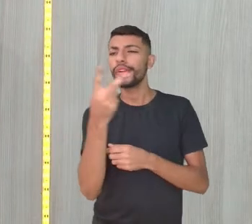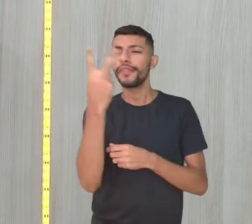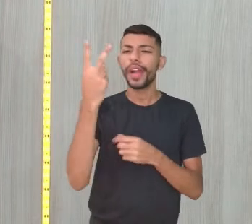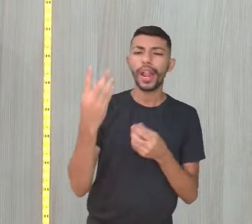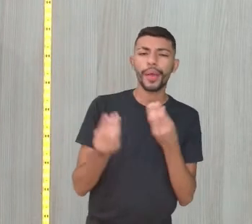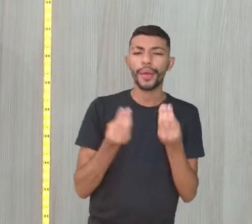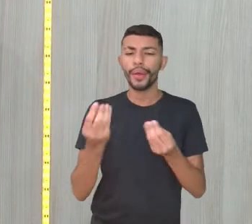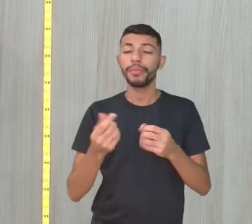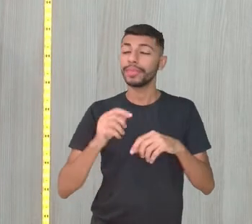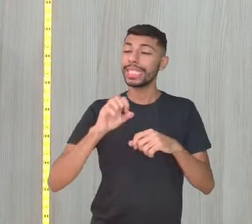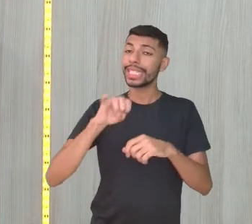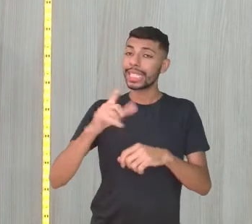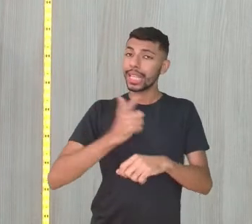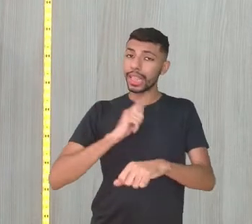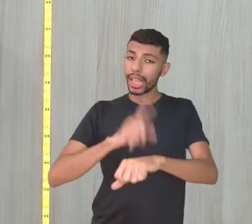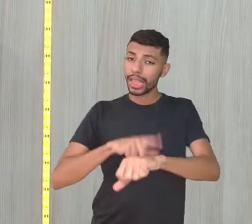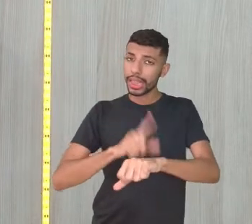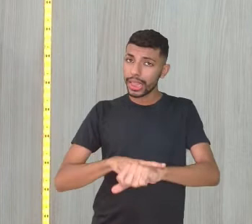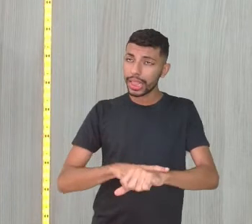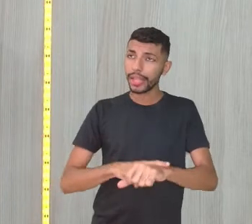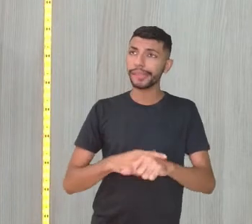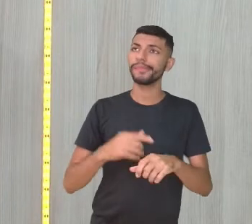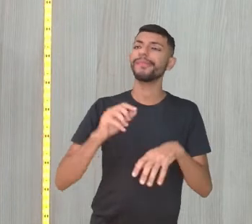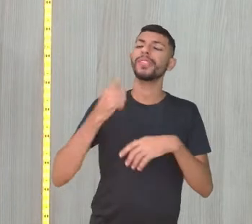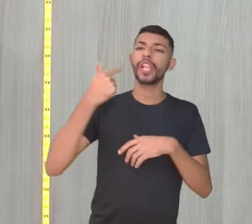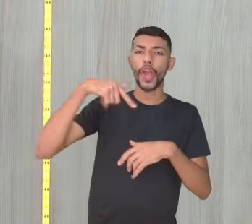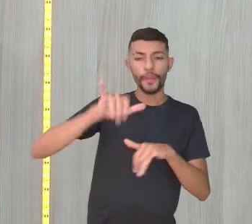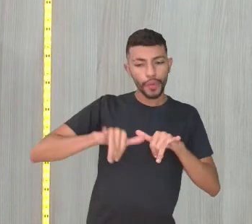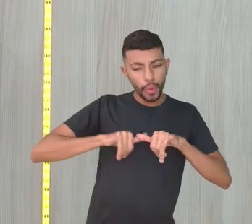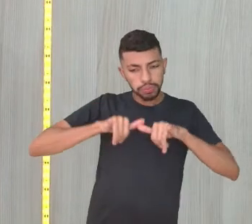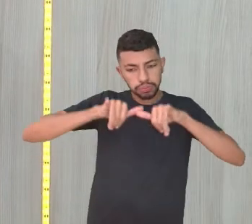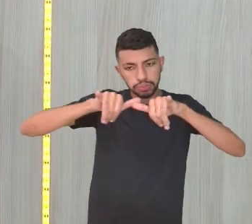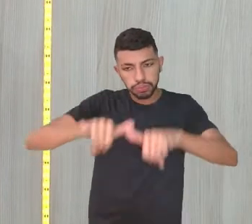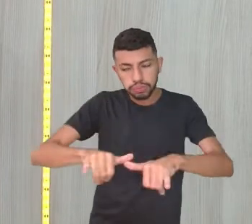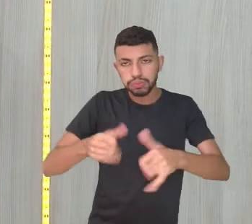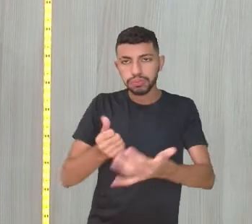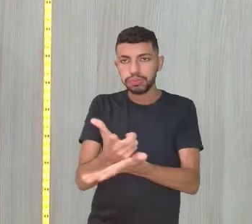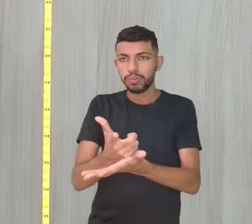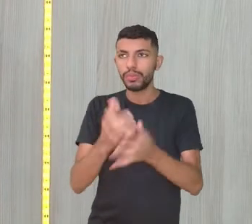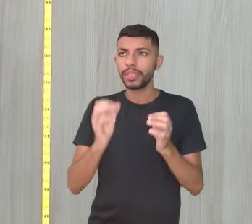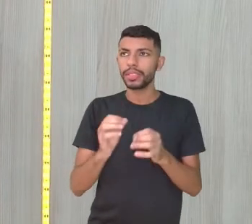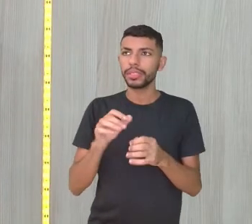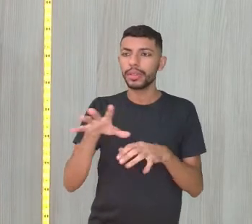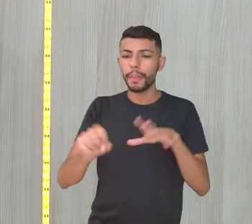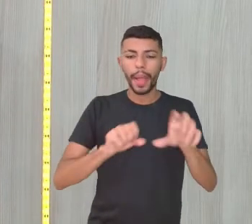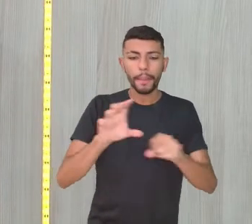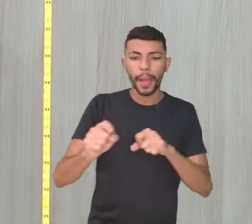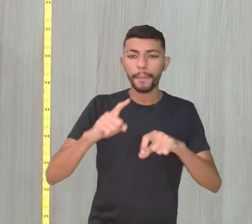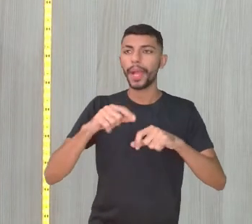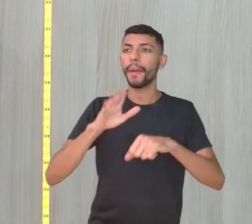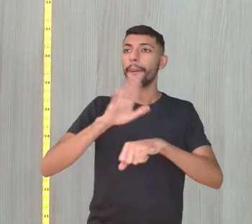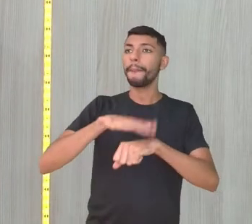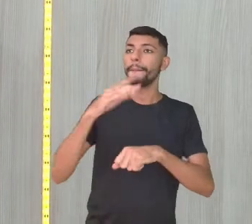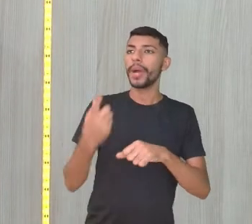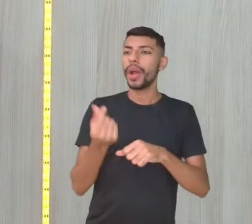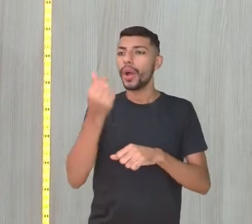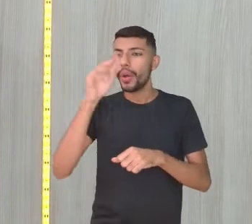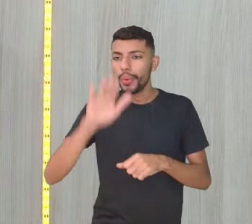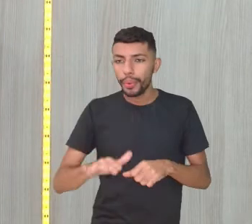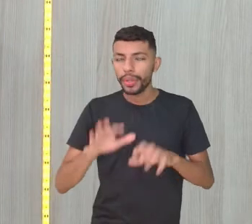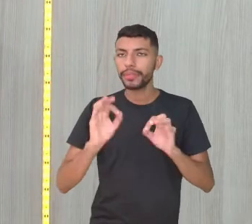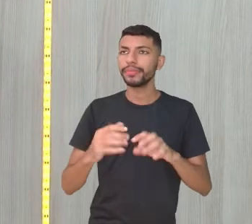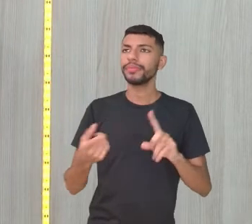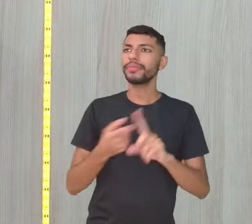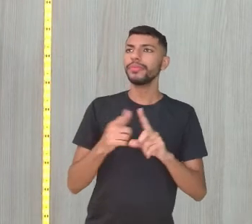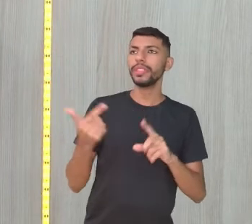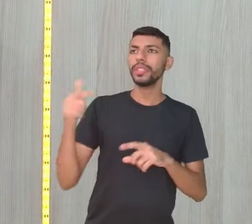dá tempo, aí eu faço a compra, né? Eu pego os itens mais baratos no supermercado, os outros itens